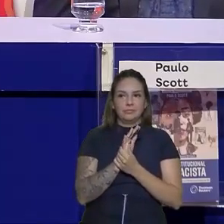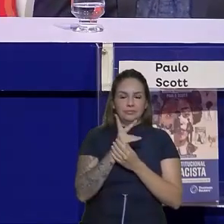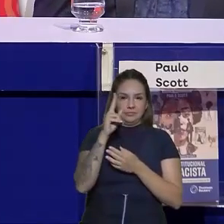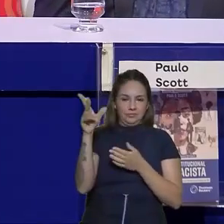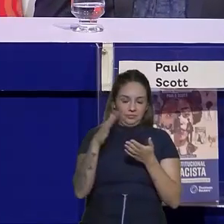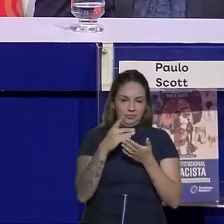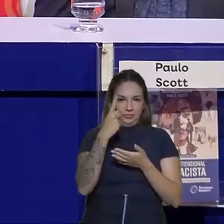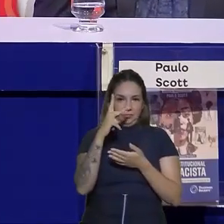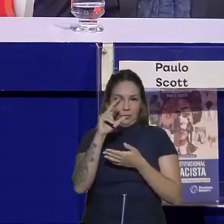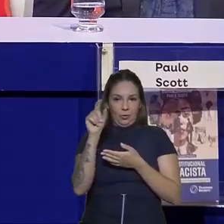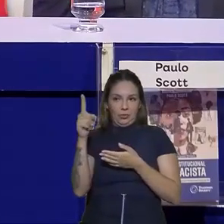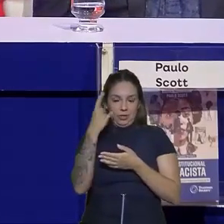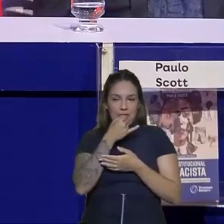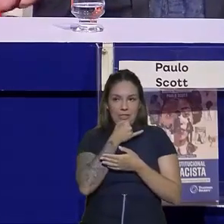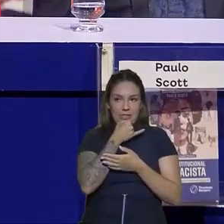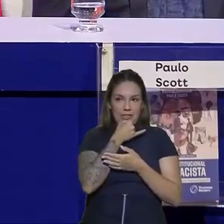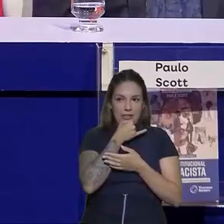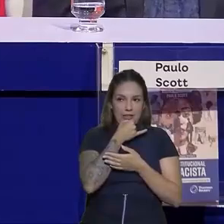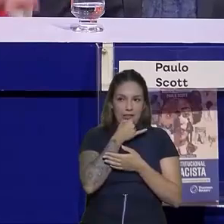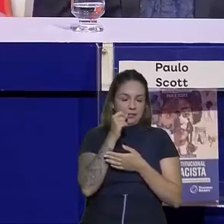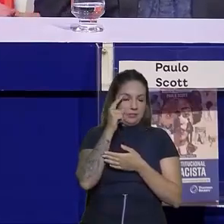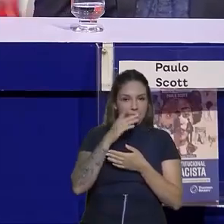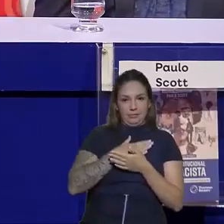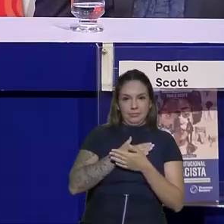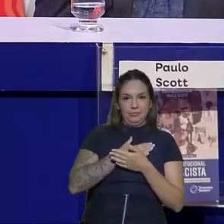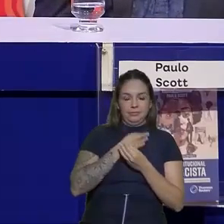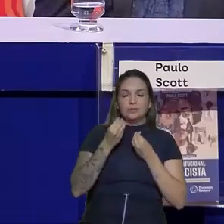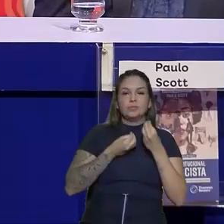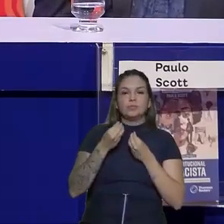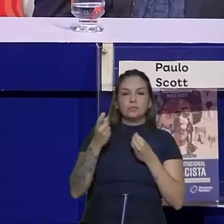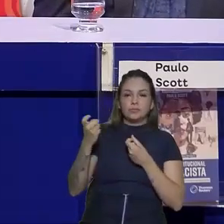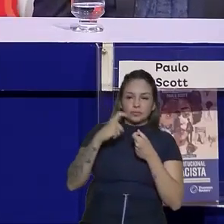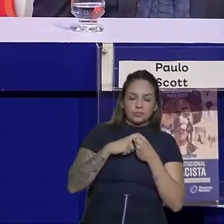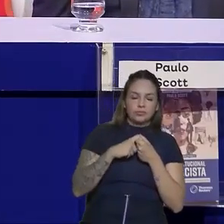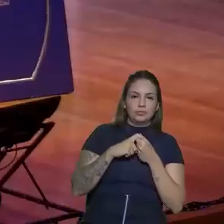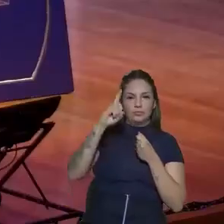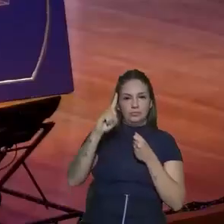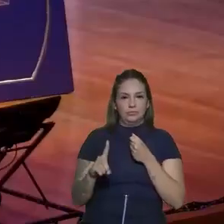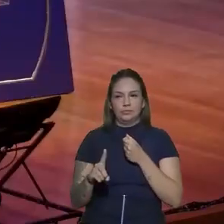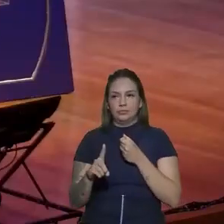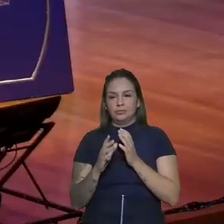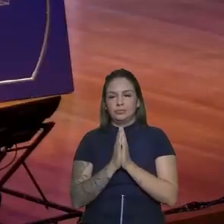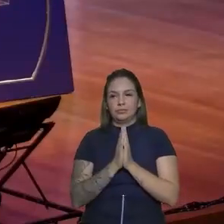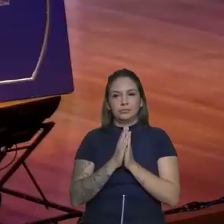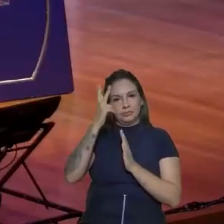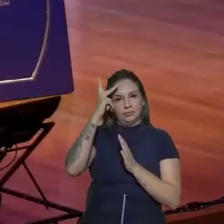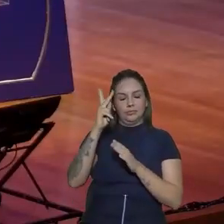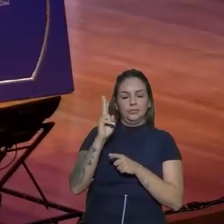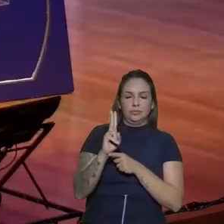livro do Paulo, quer dizer, o livro do Paulo é o exemplo disso que me impressiona, quer dizer, como é que ele volta ao direito